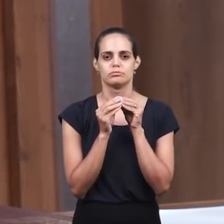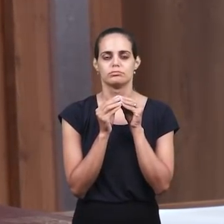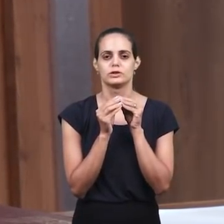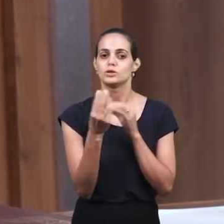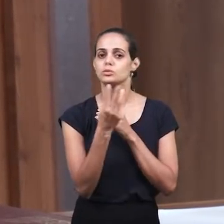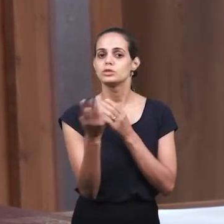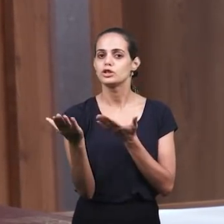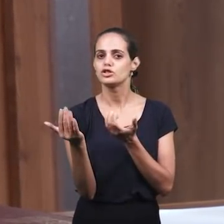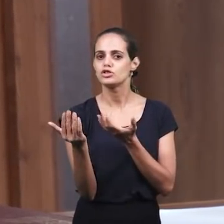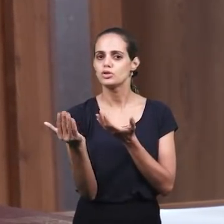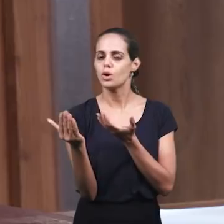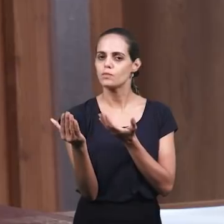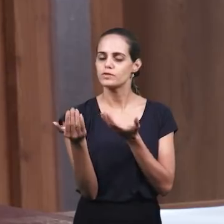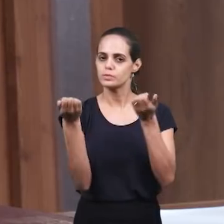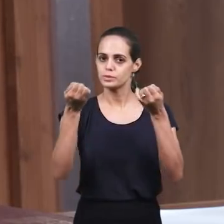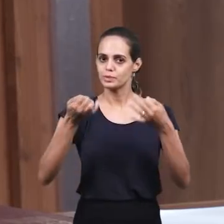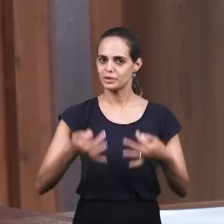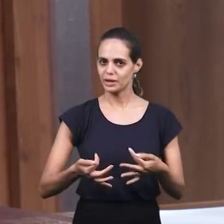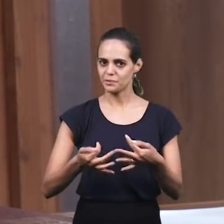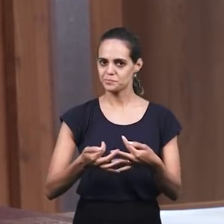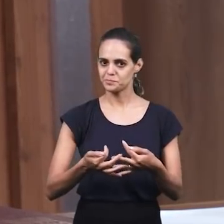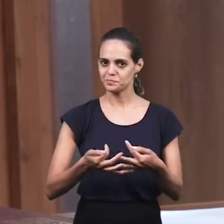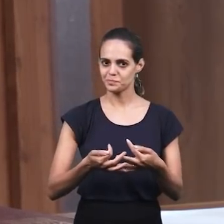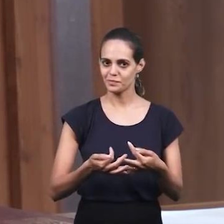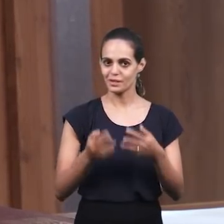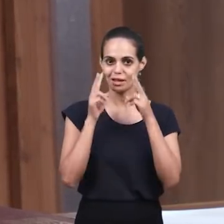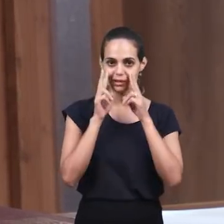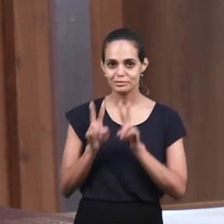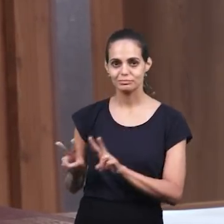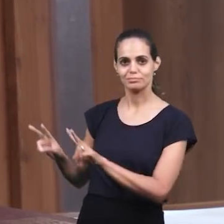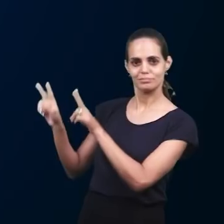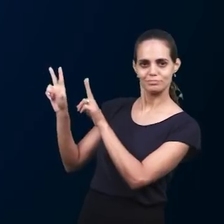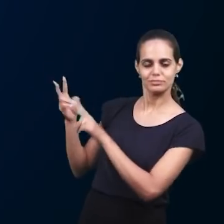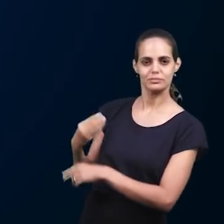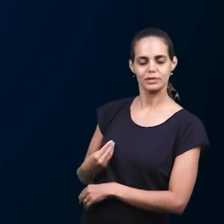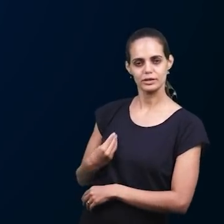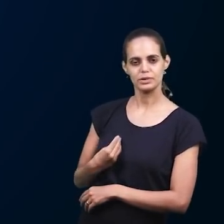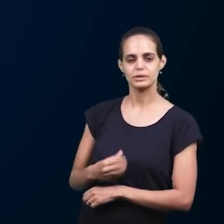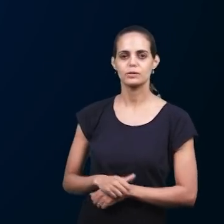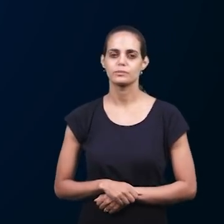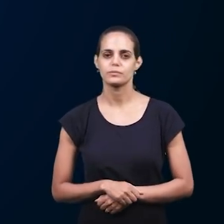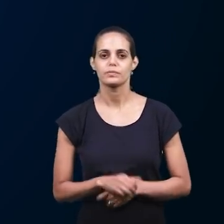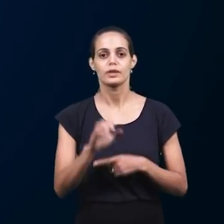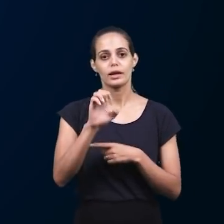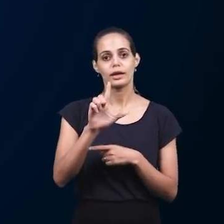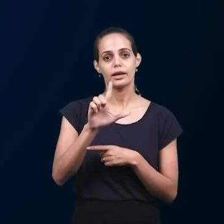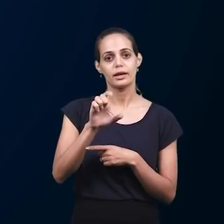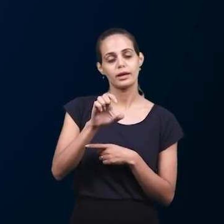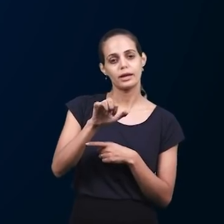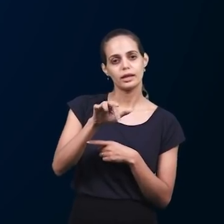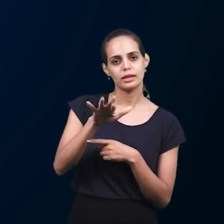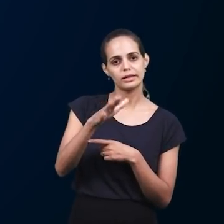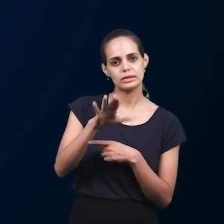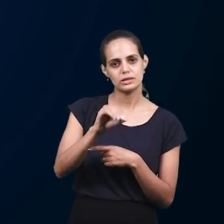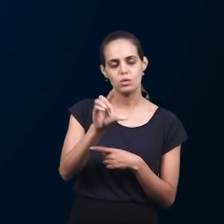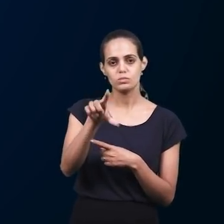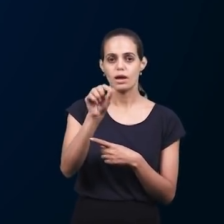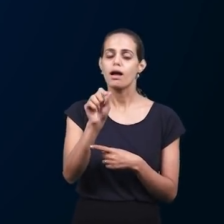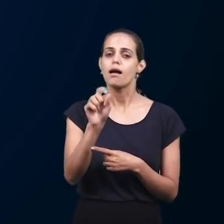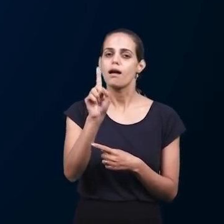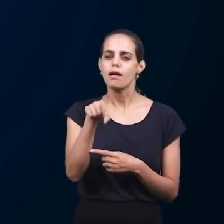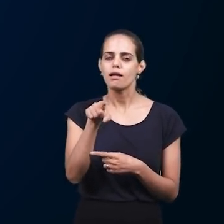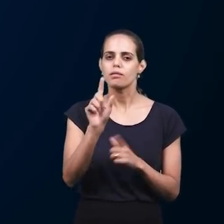que os irmãos jovens vão fazer. Vamos então assistir às participações. A eleição é um ato de Deus que elegeu o